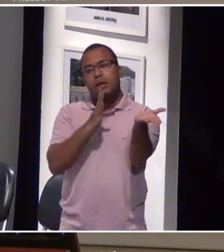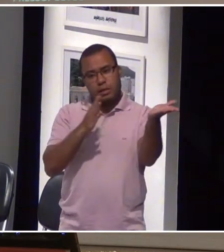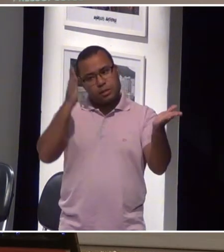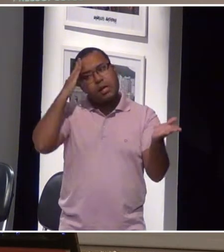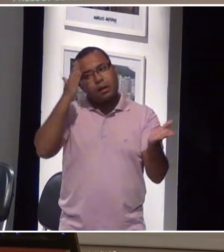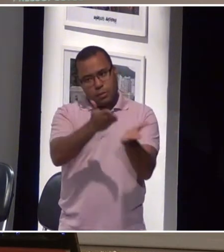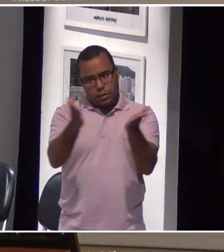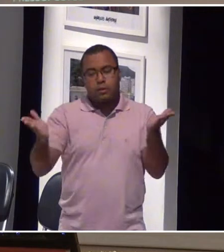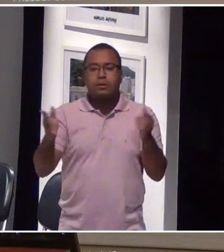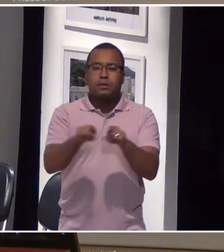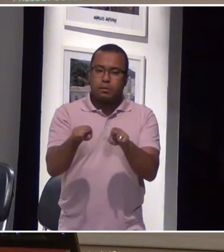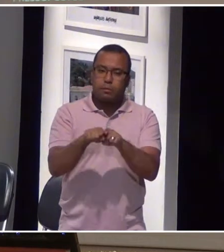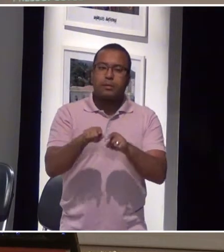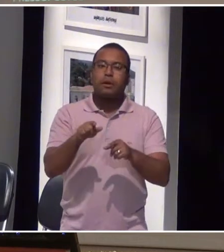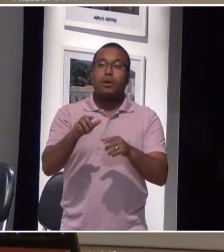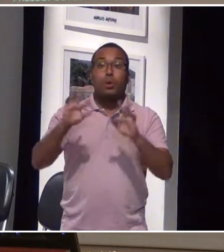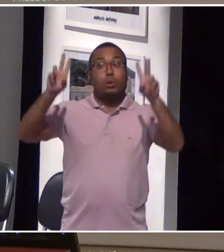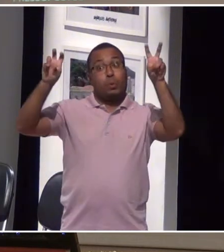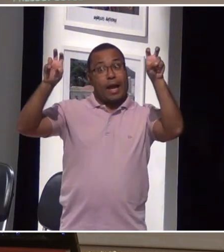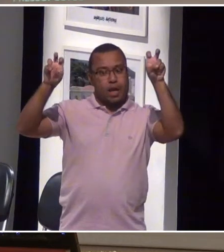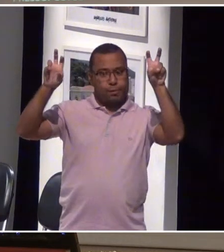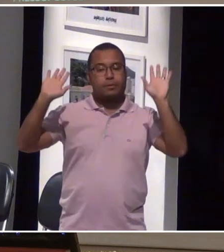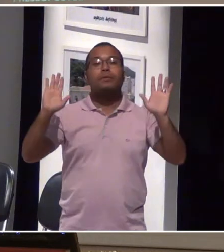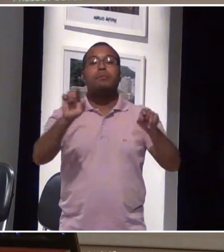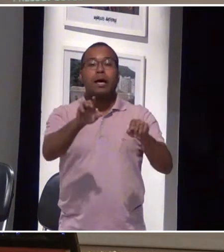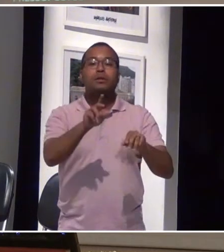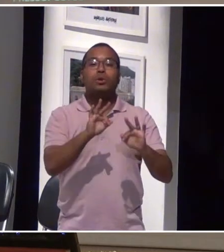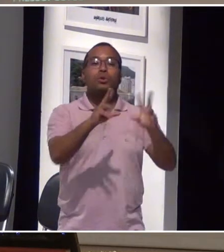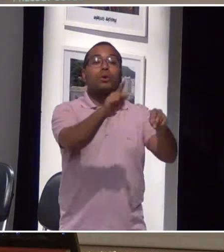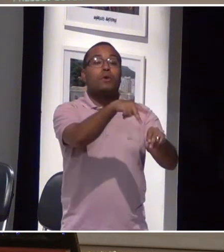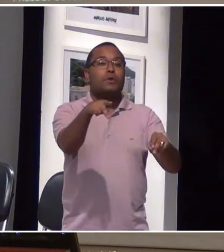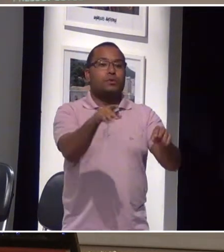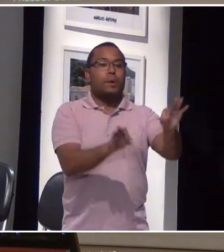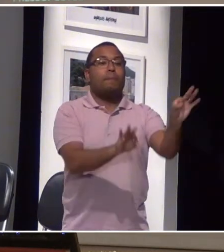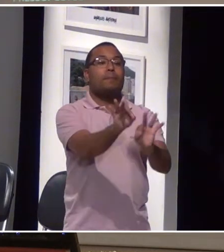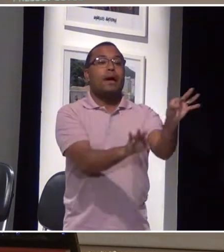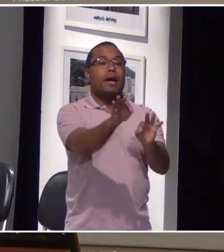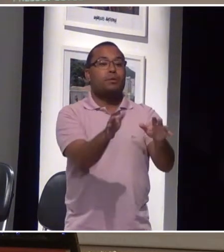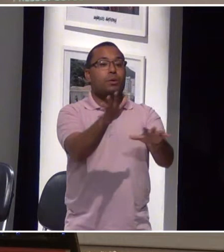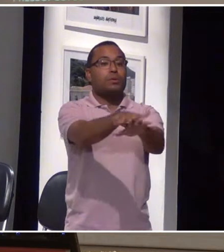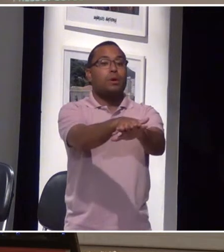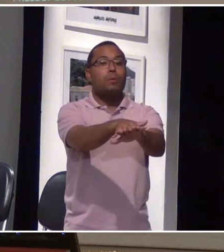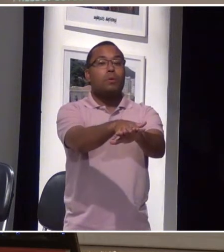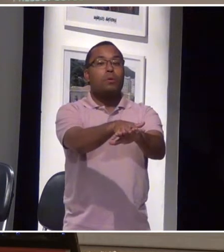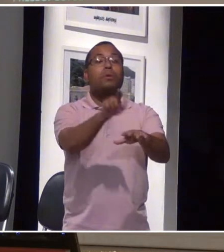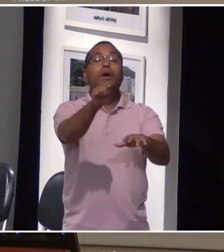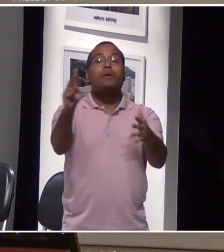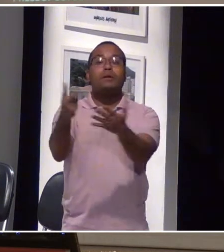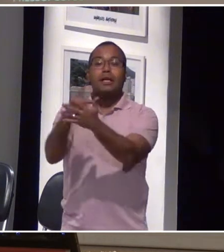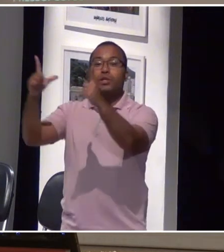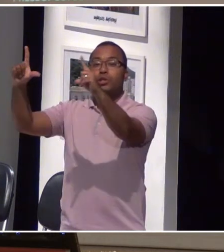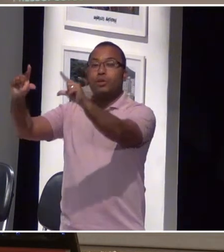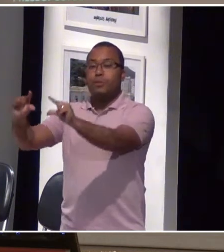mundo, e todos, entre aspas, né, os professores estão sendo preparados para a inclusão, o que leva à diminuição